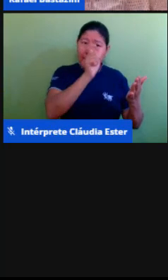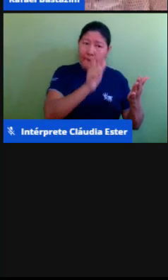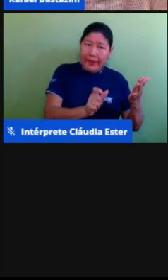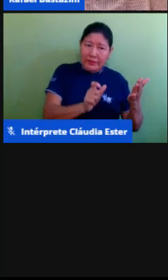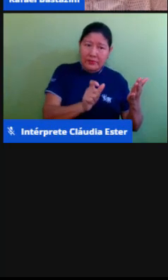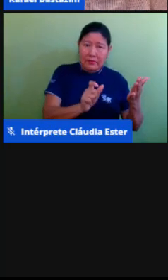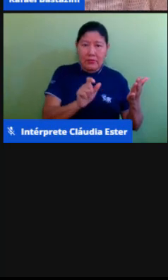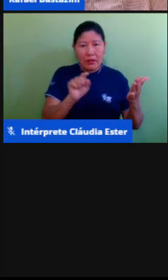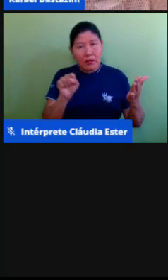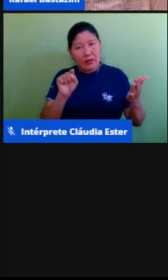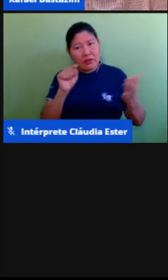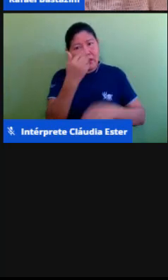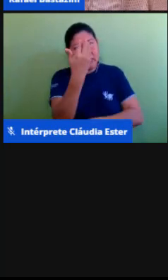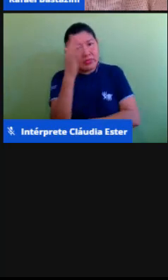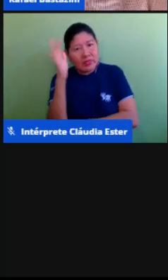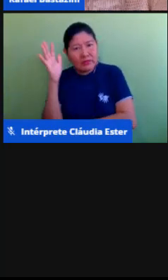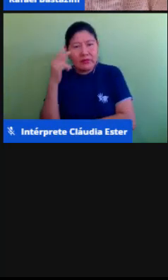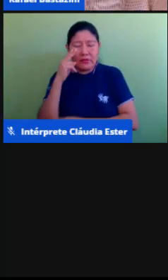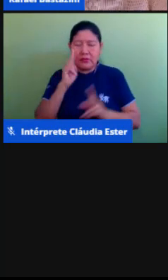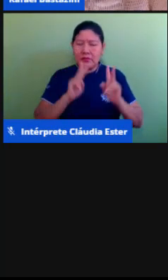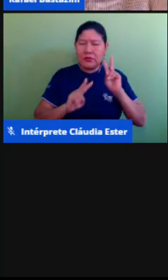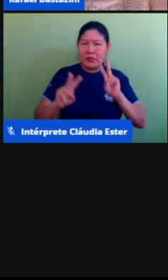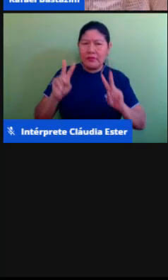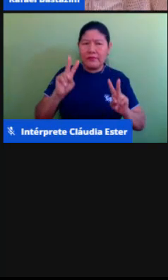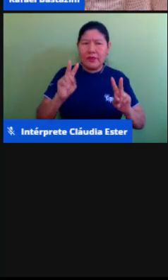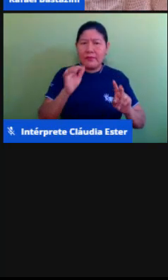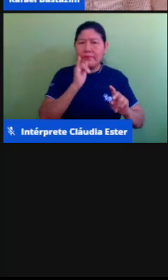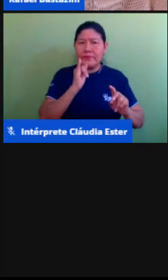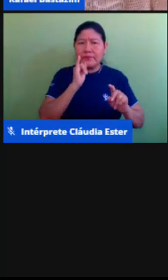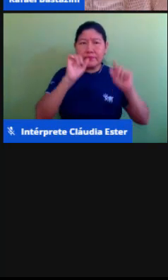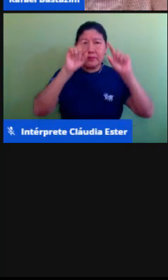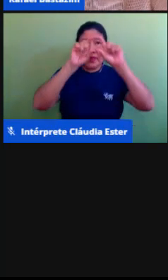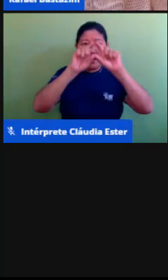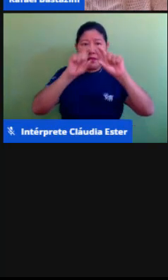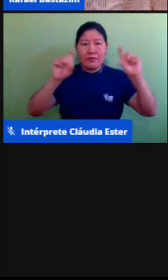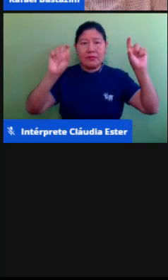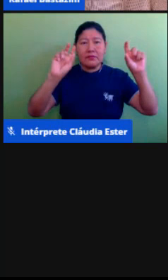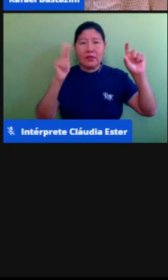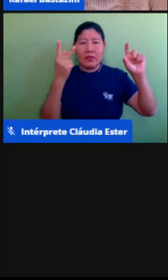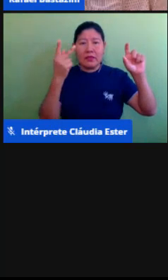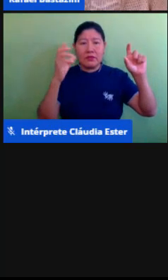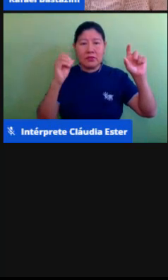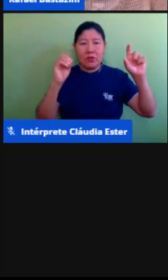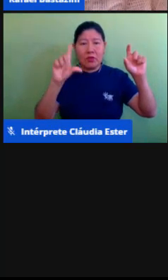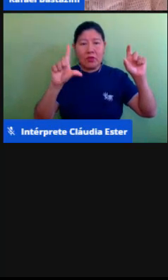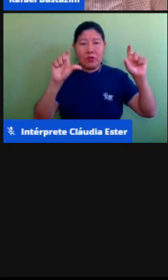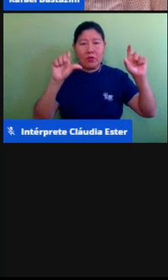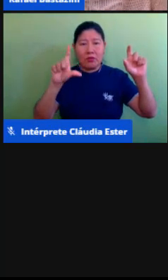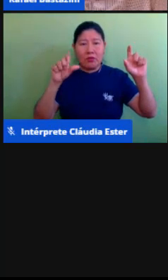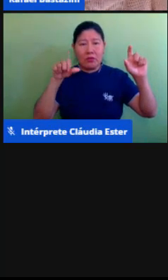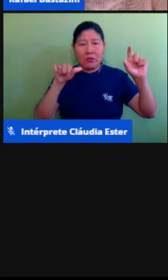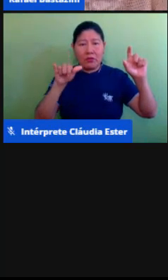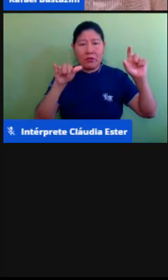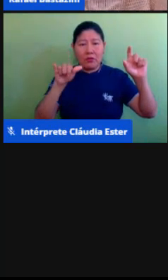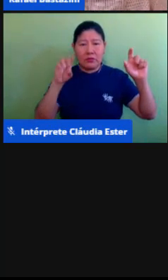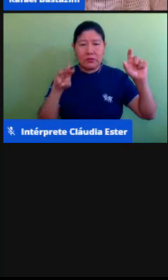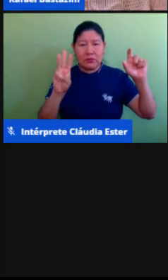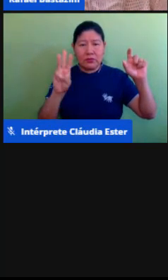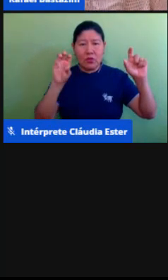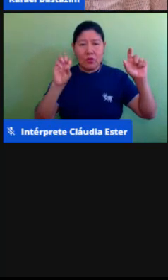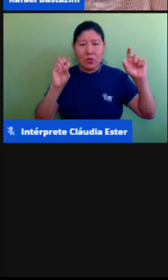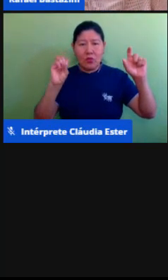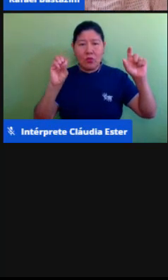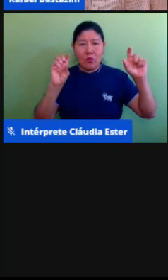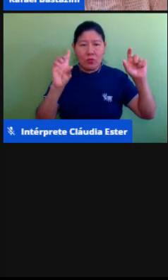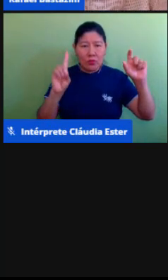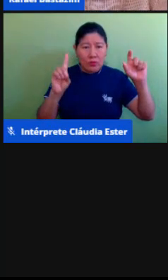essa paisagem com os letreiros de Hollywood, eu tenho uma noção de que isso é representativo do ponto de